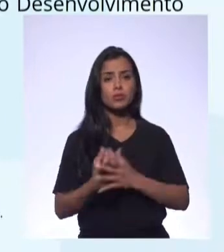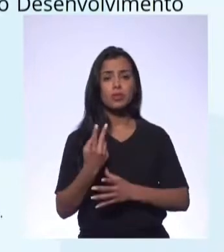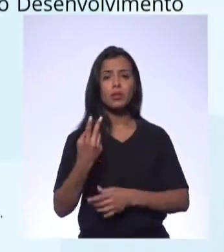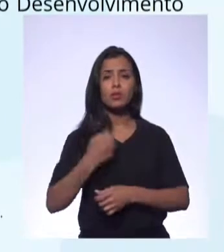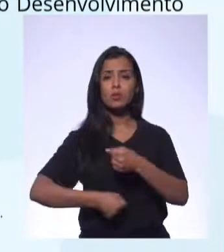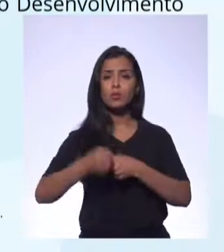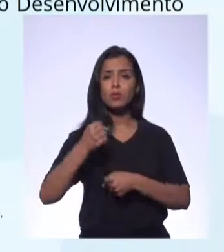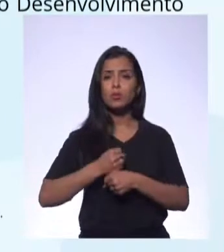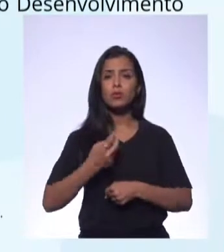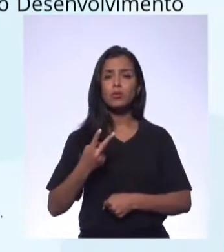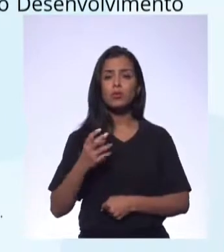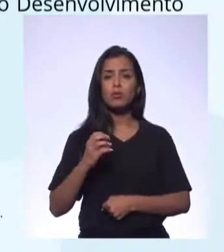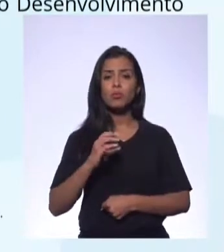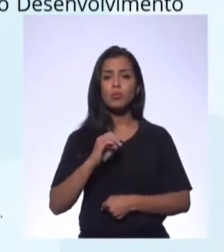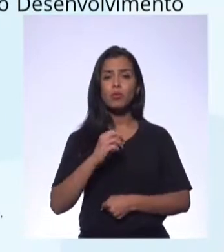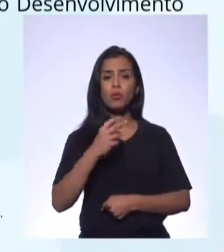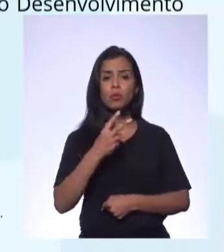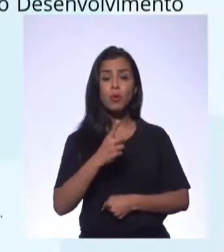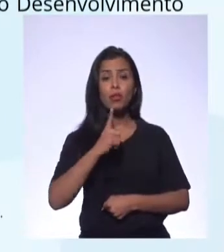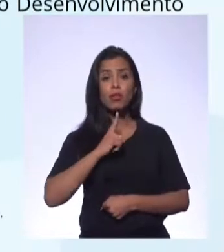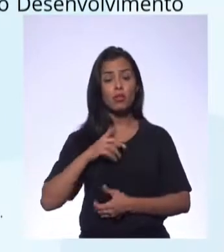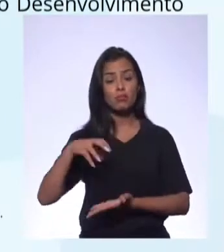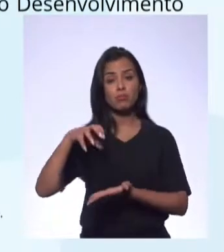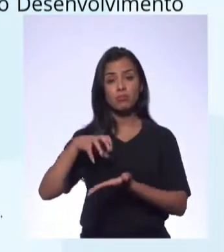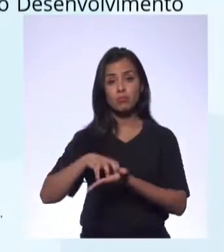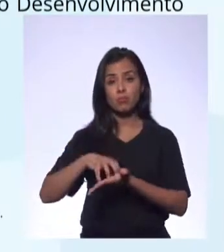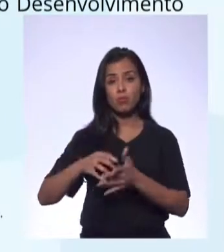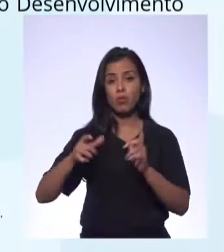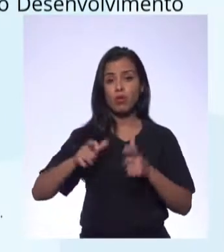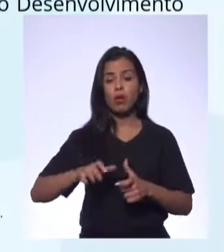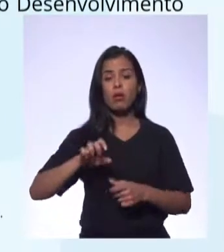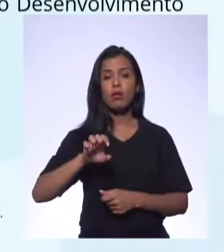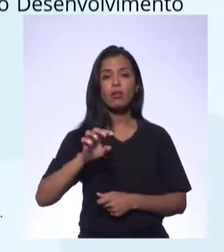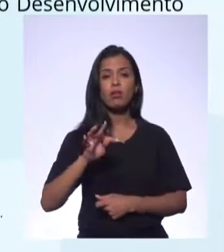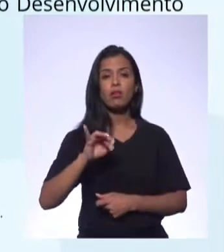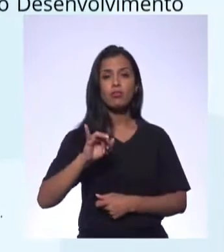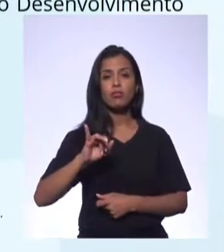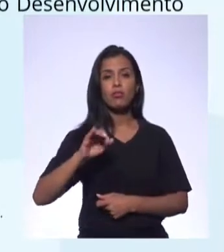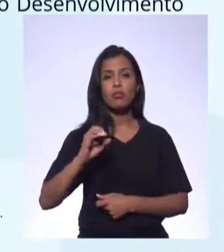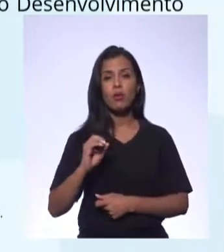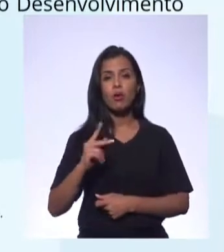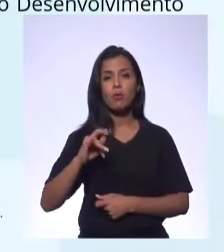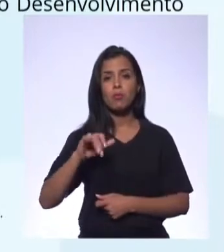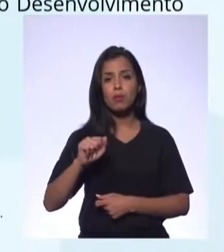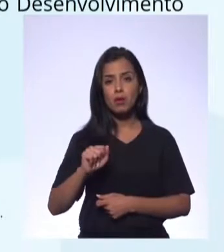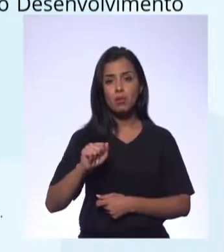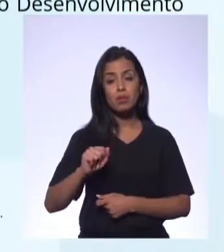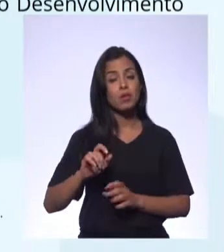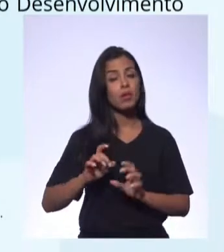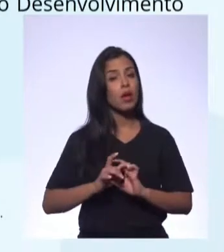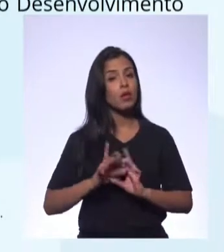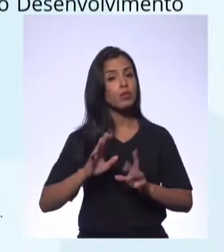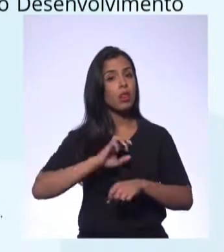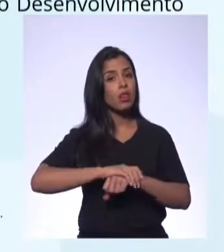2002, tem a sua sede na Etiópia, e ela ajuda na promoção da democracia, dos